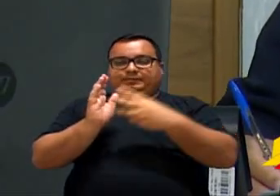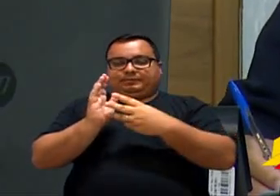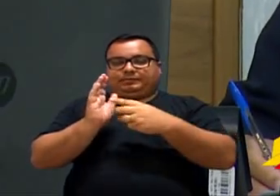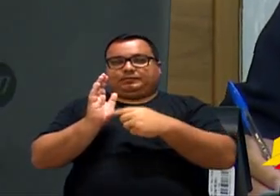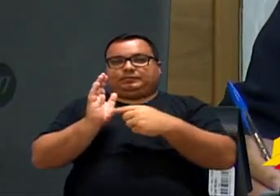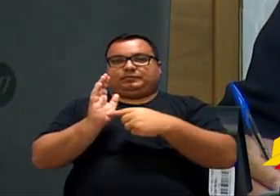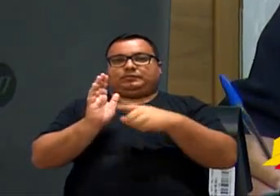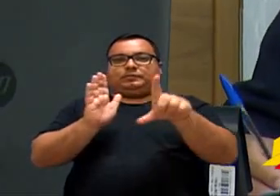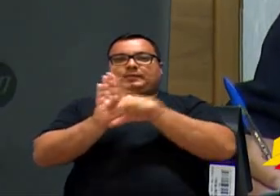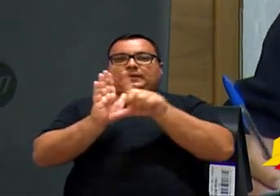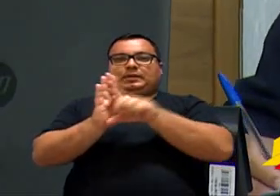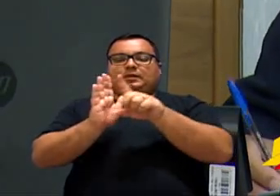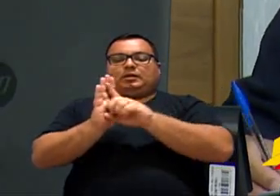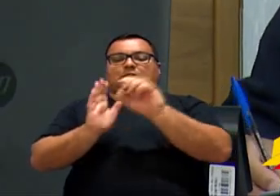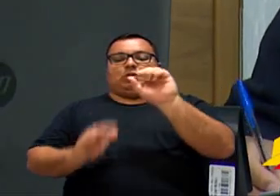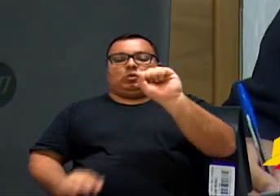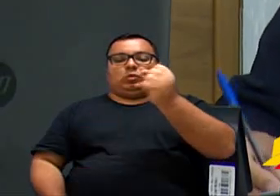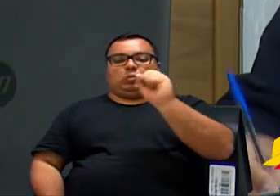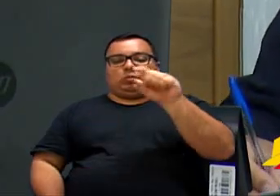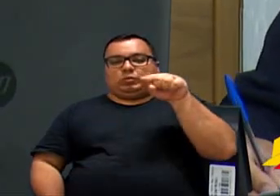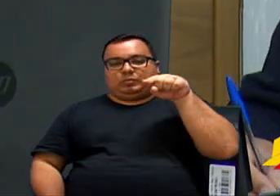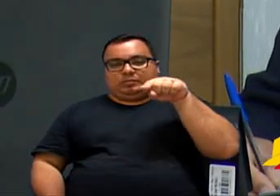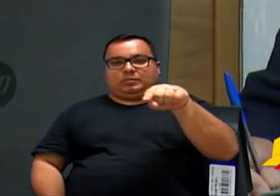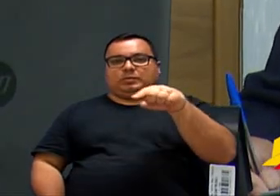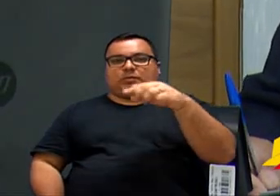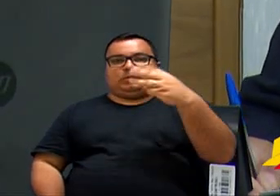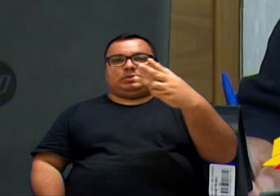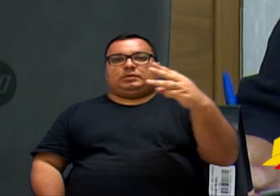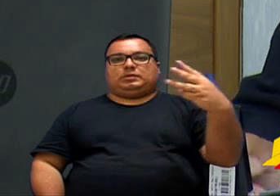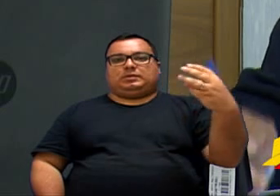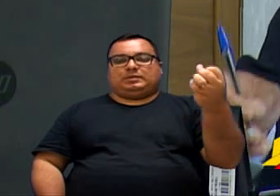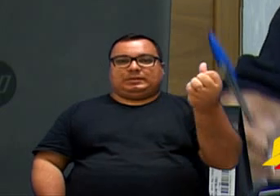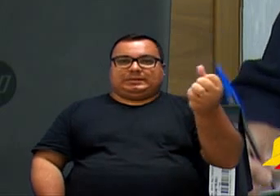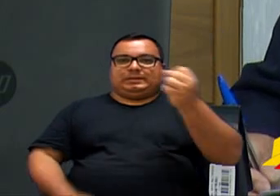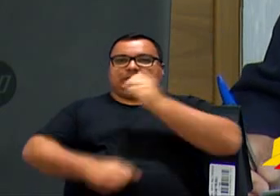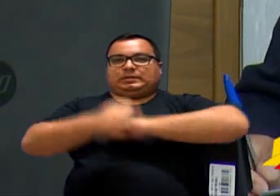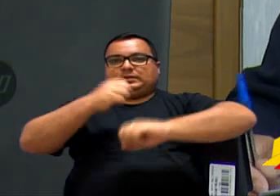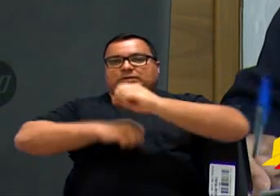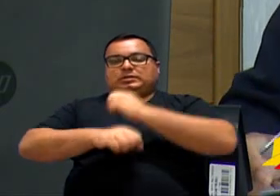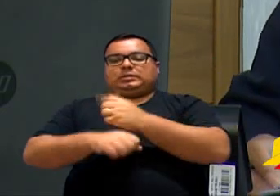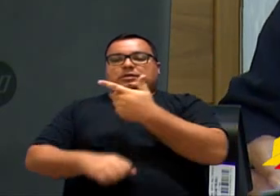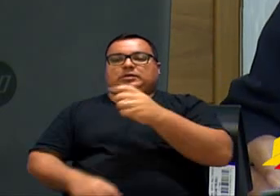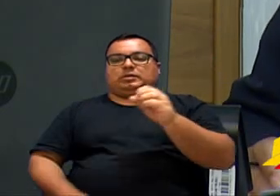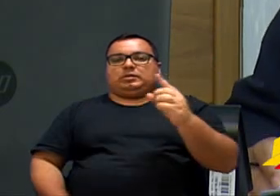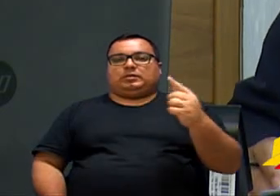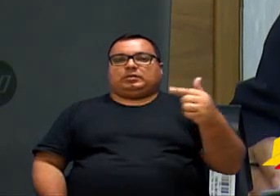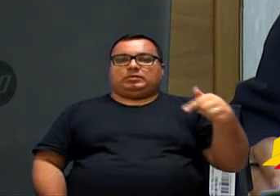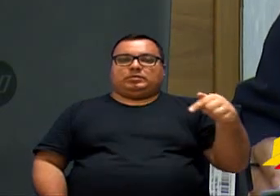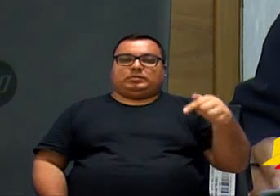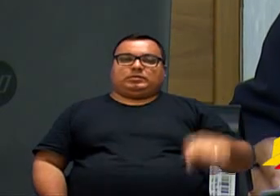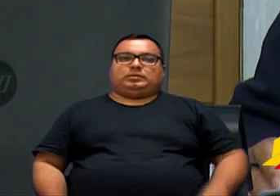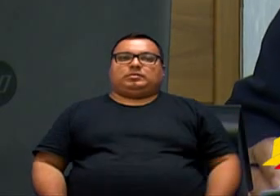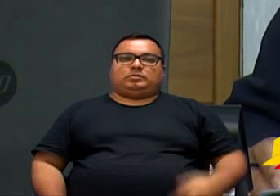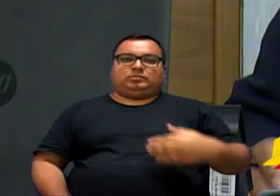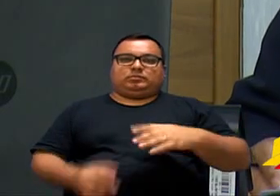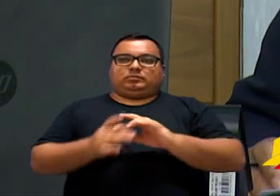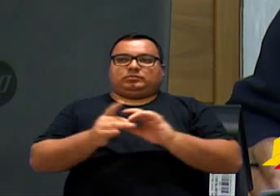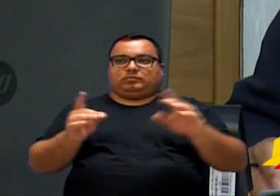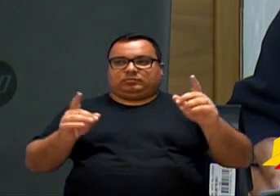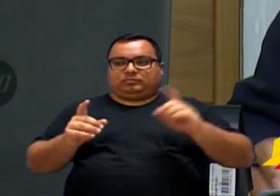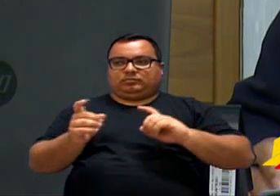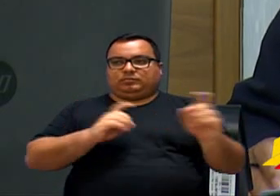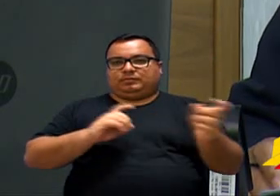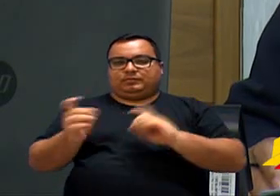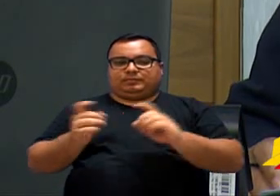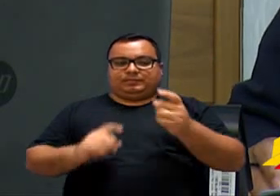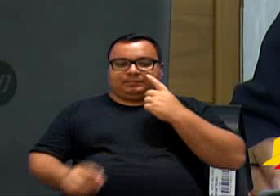lei 8.336, 19 de dezembro de 2007. Eu coloco em discussão. Mas já